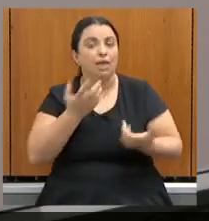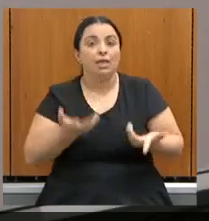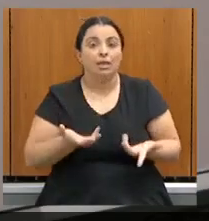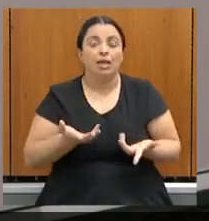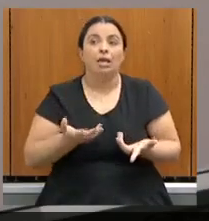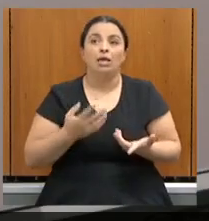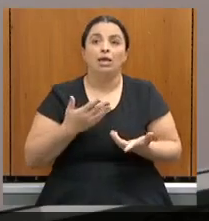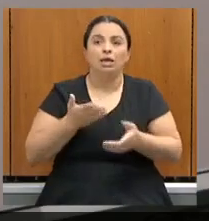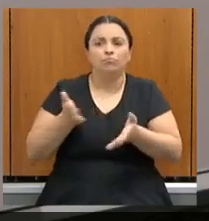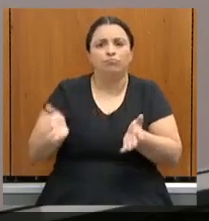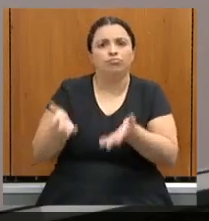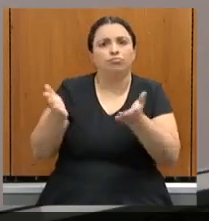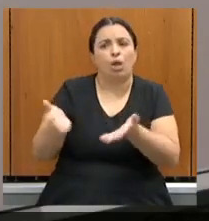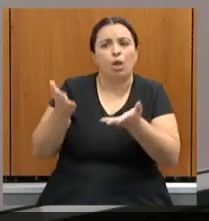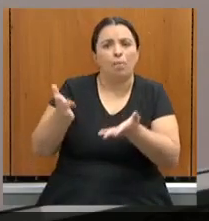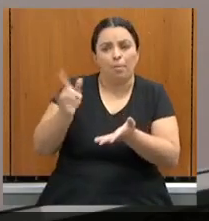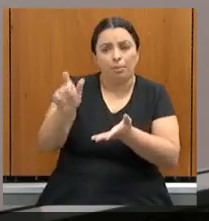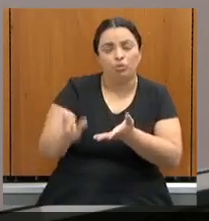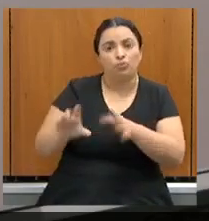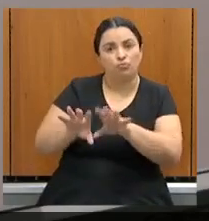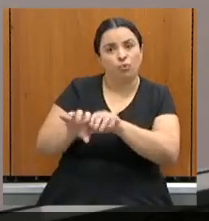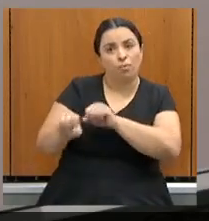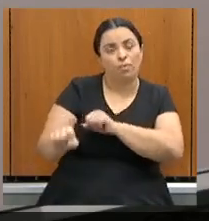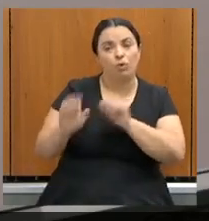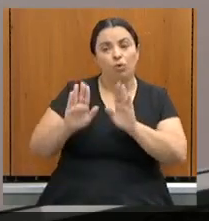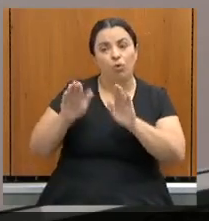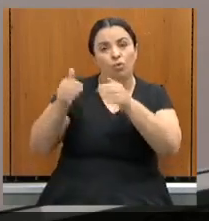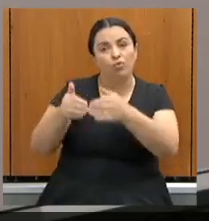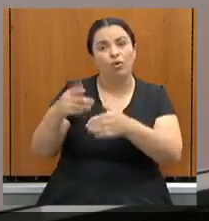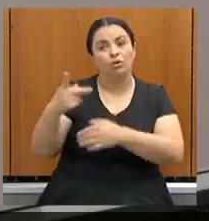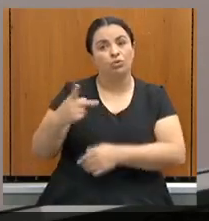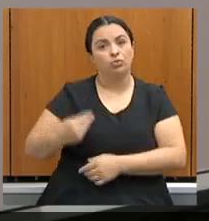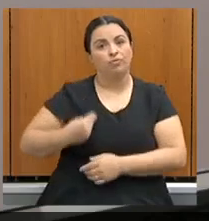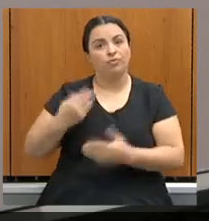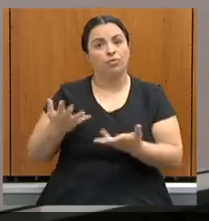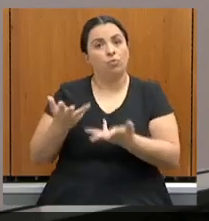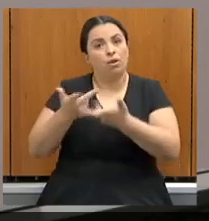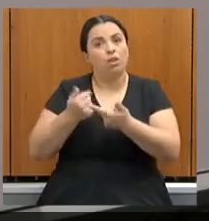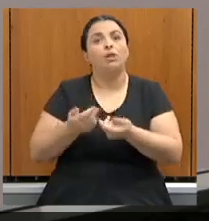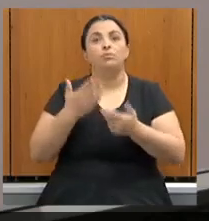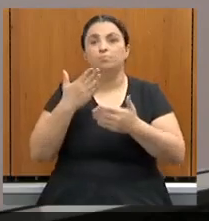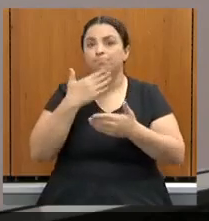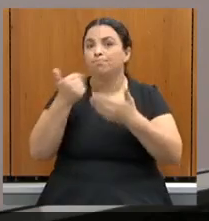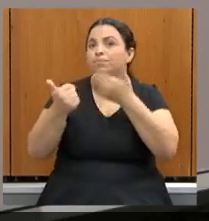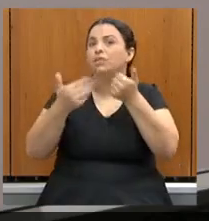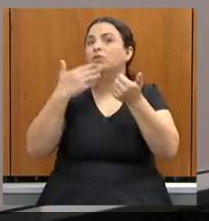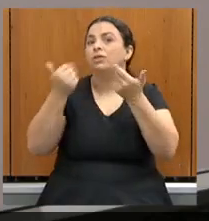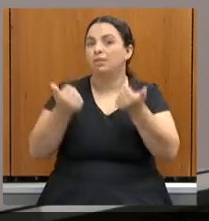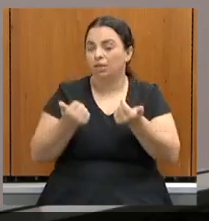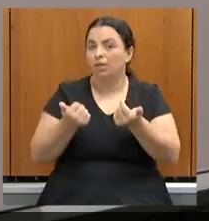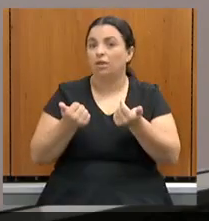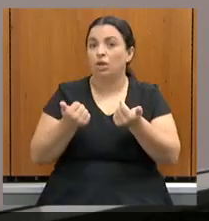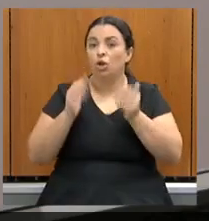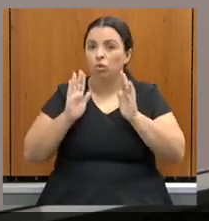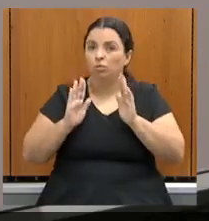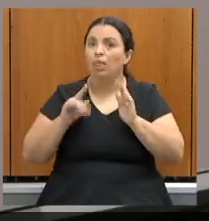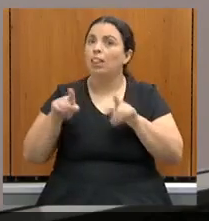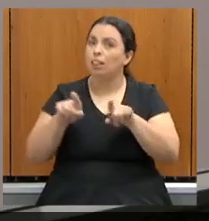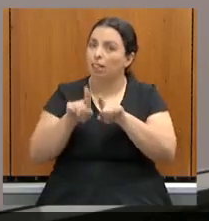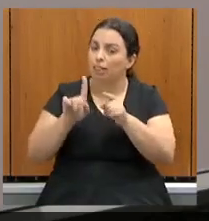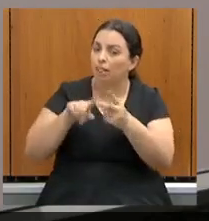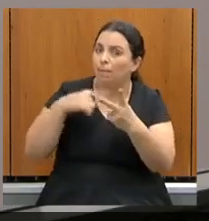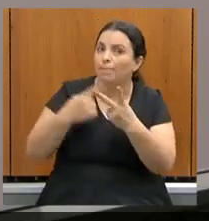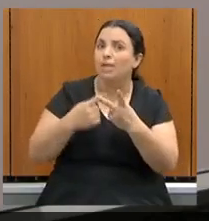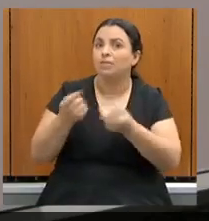pensando na melhoria da vida das pessoas de forma econômica também, com uma dimensão importante, e a